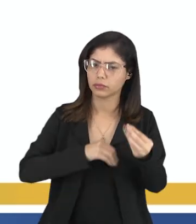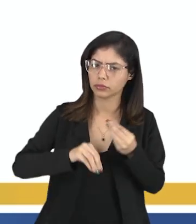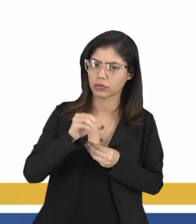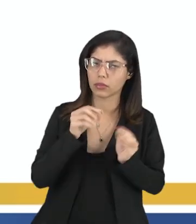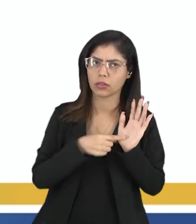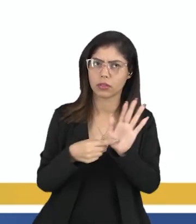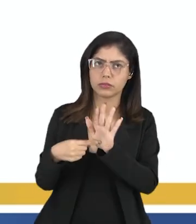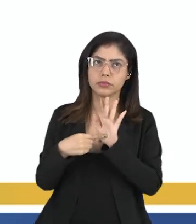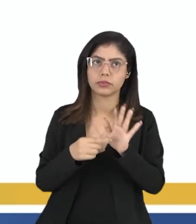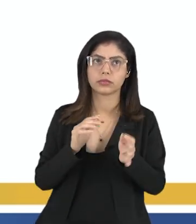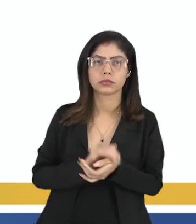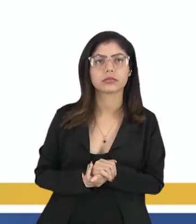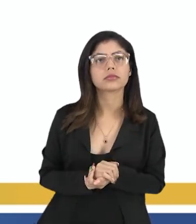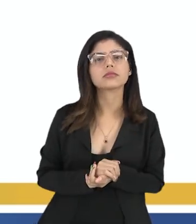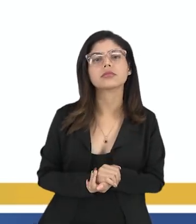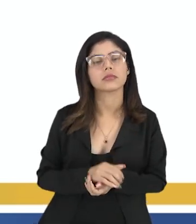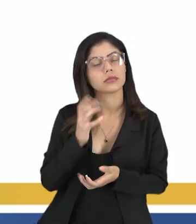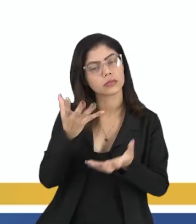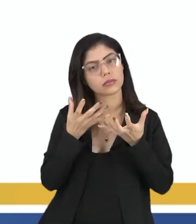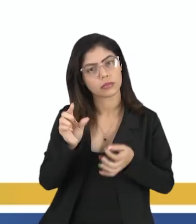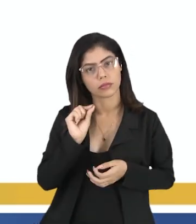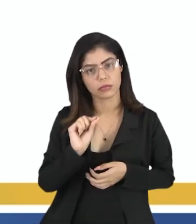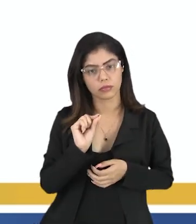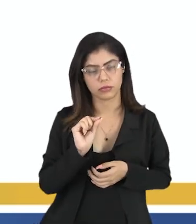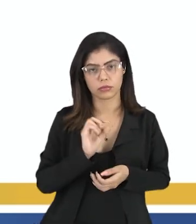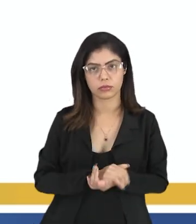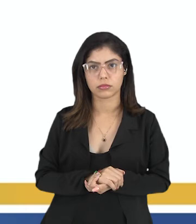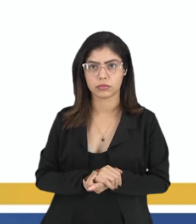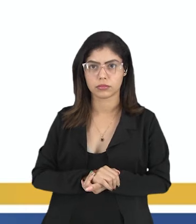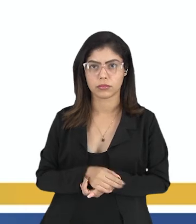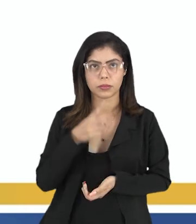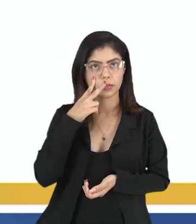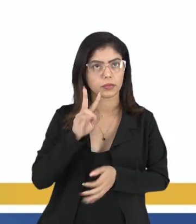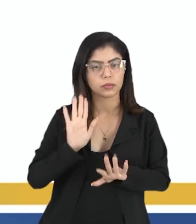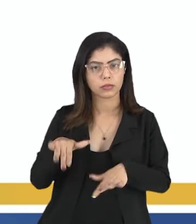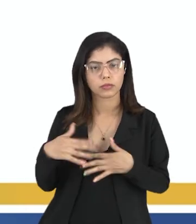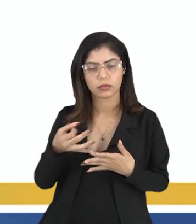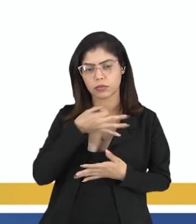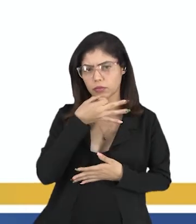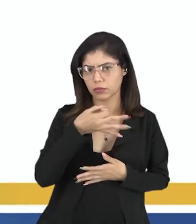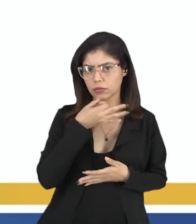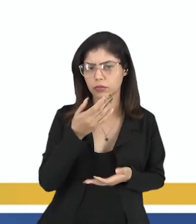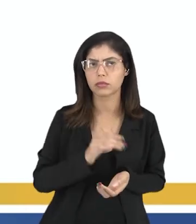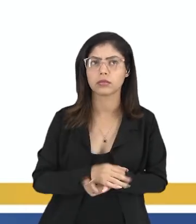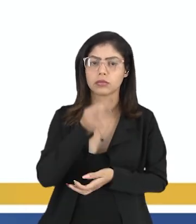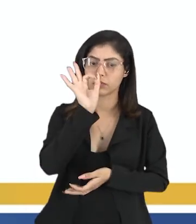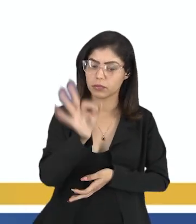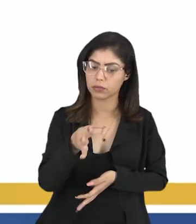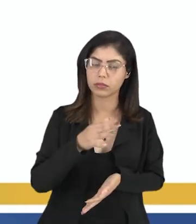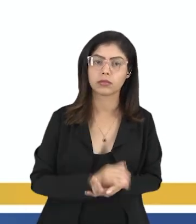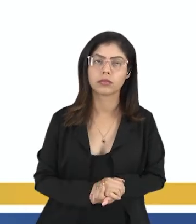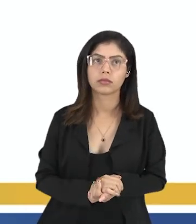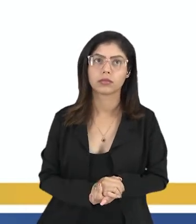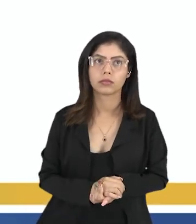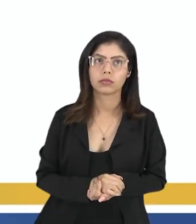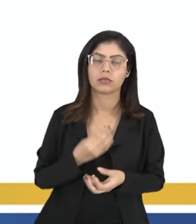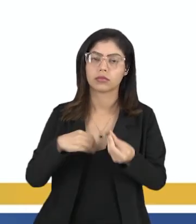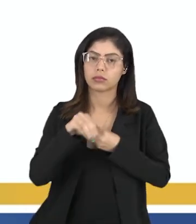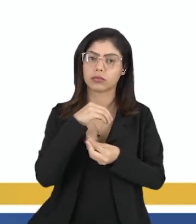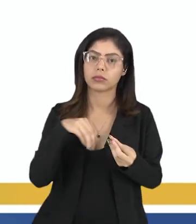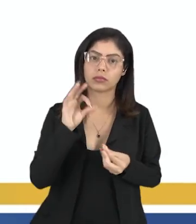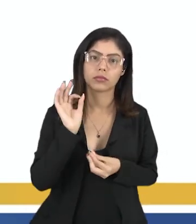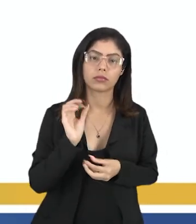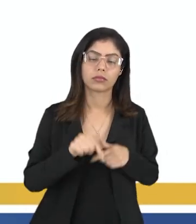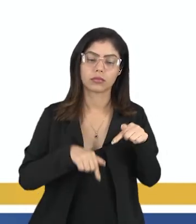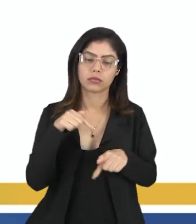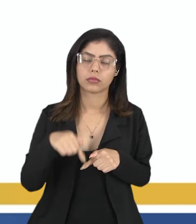Essa reação ilustra. Então, ele quer que a gente veja qual é a opção correta de acordo com a descrição dessa reação